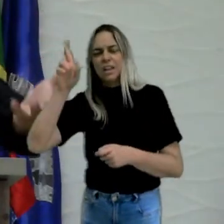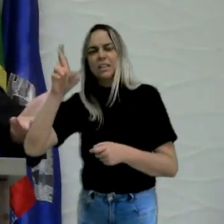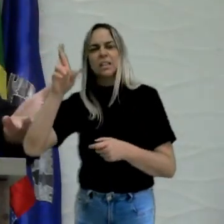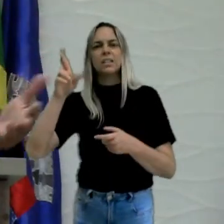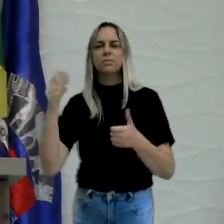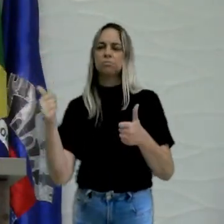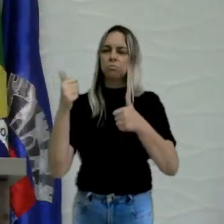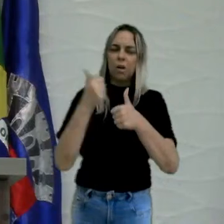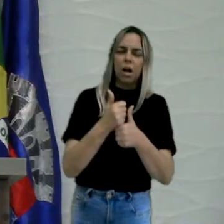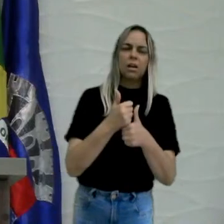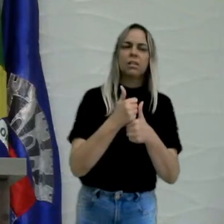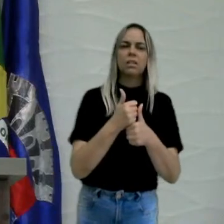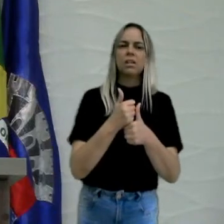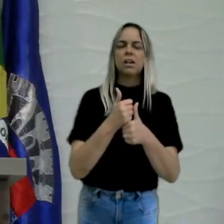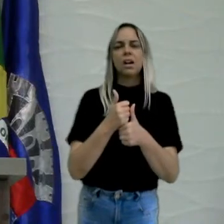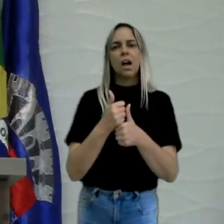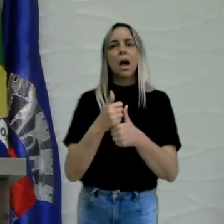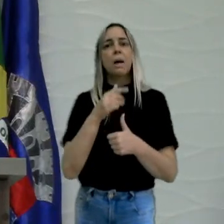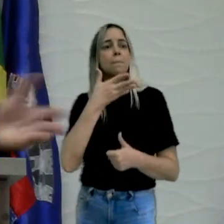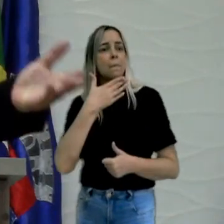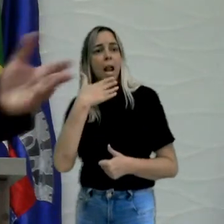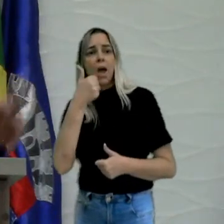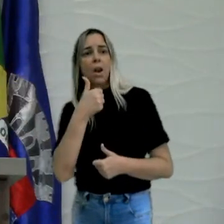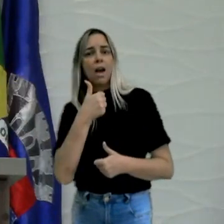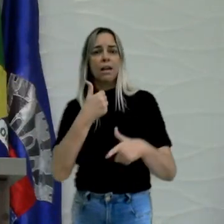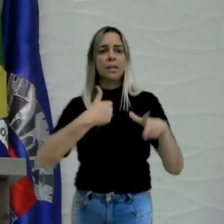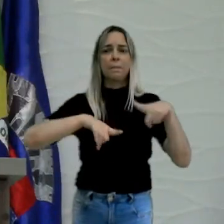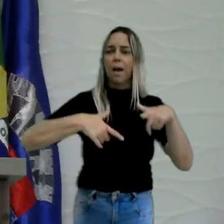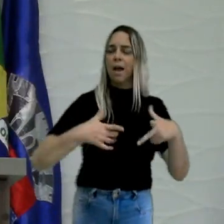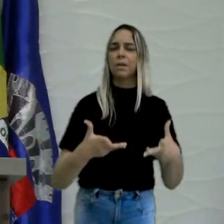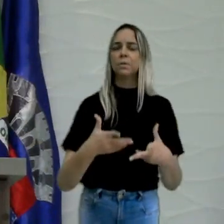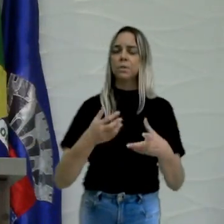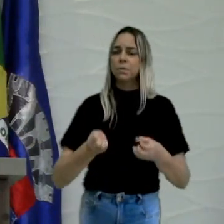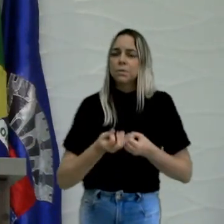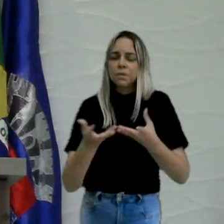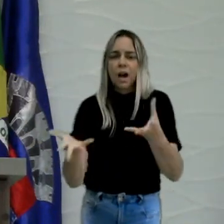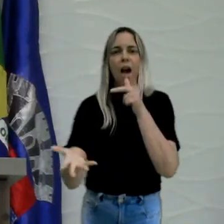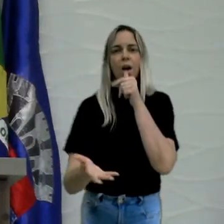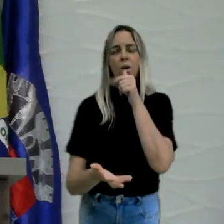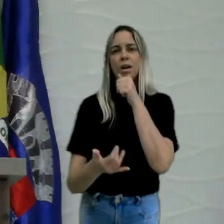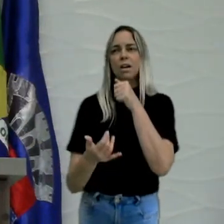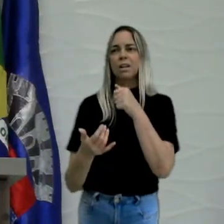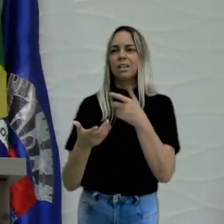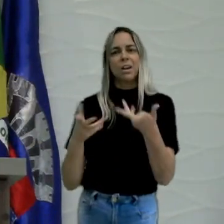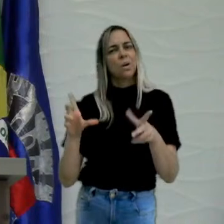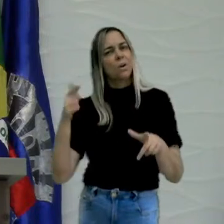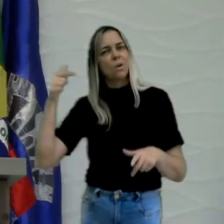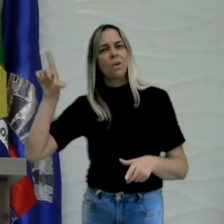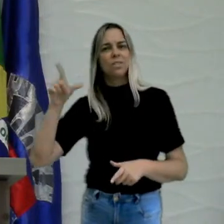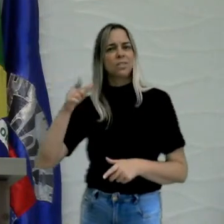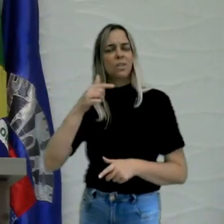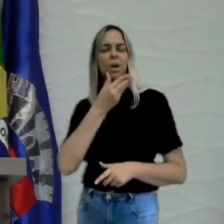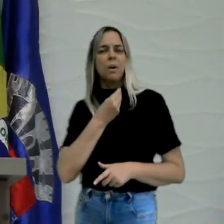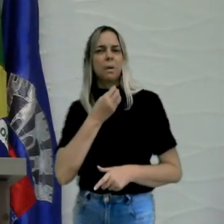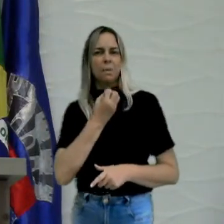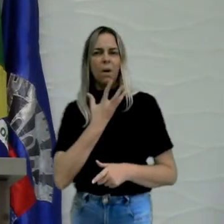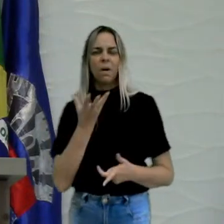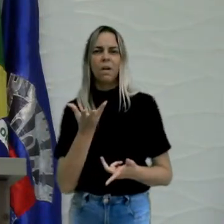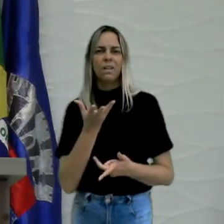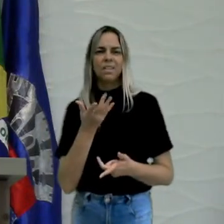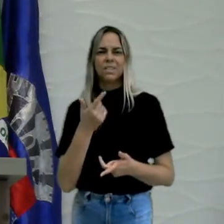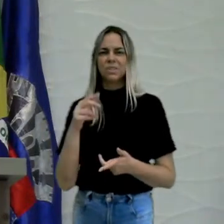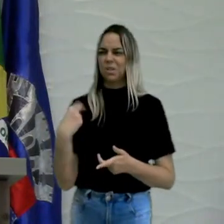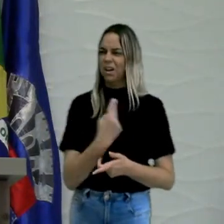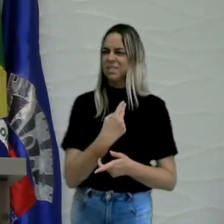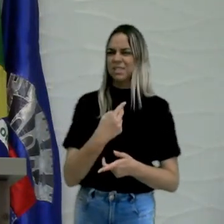se melhora o abastecimento. Aí o rapaz era bom. Tem vereadores aqui que ninguém entende o